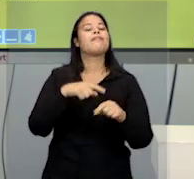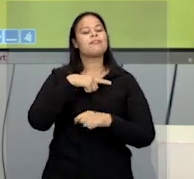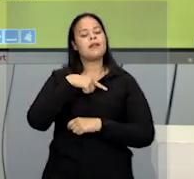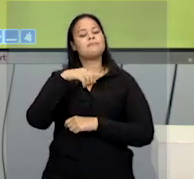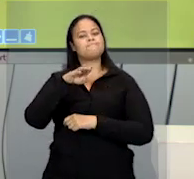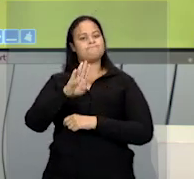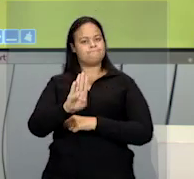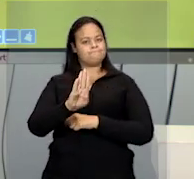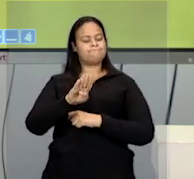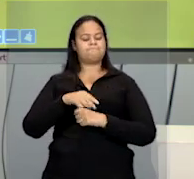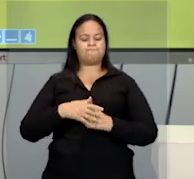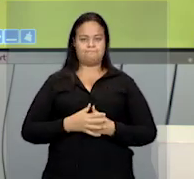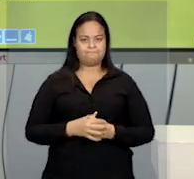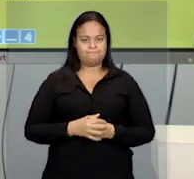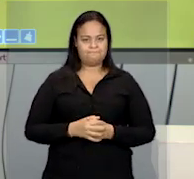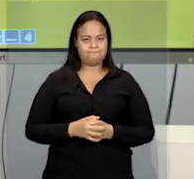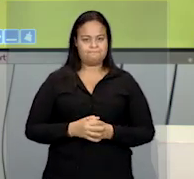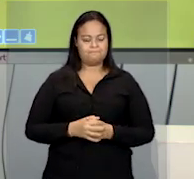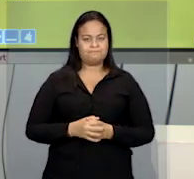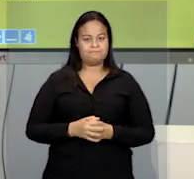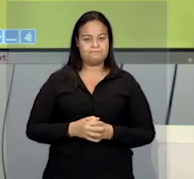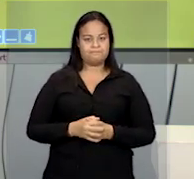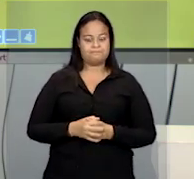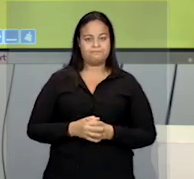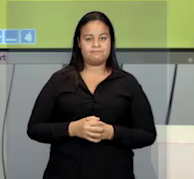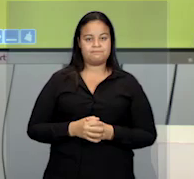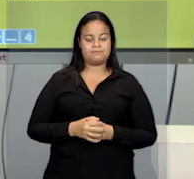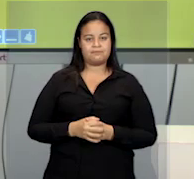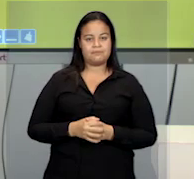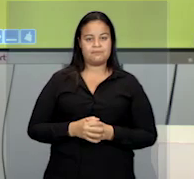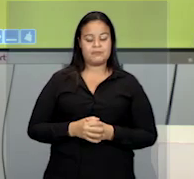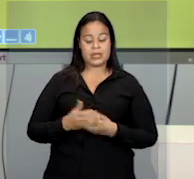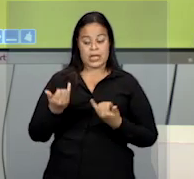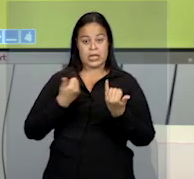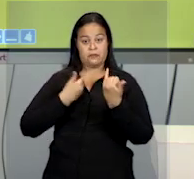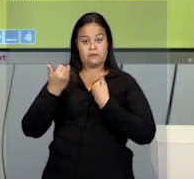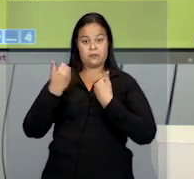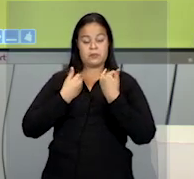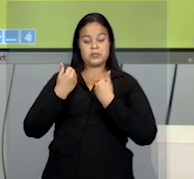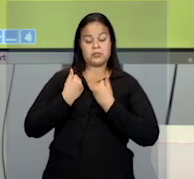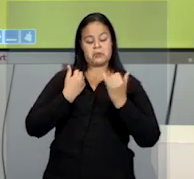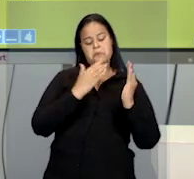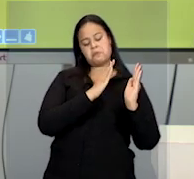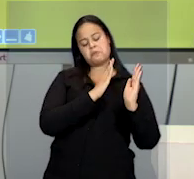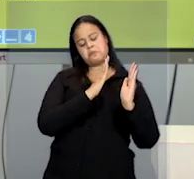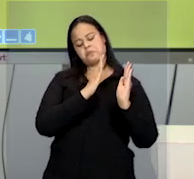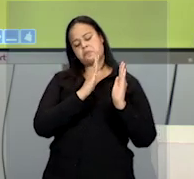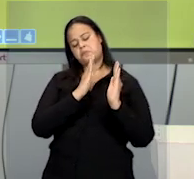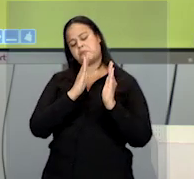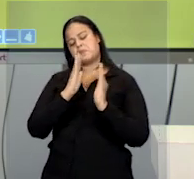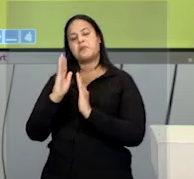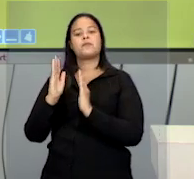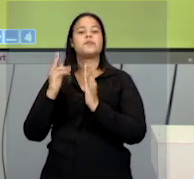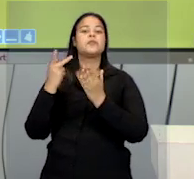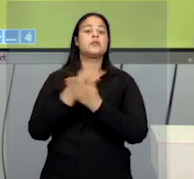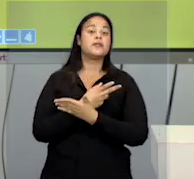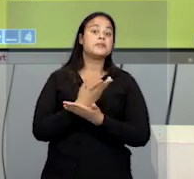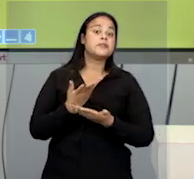E ele nos deu a informação que ela ocorre em algumas etapas.